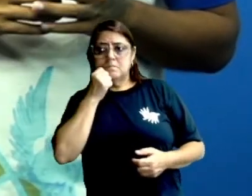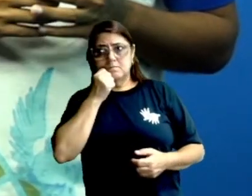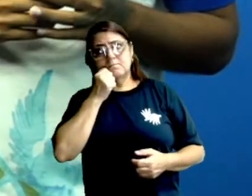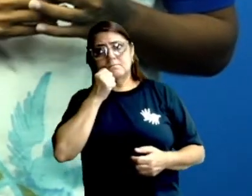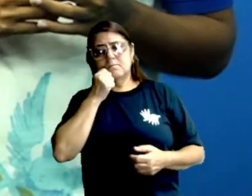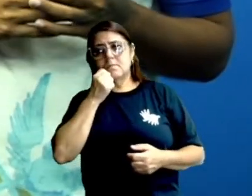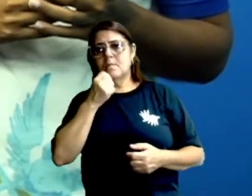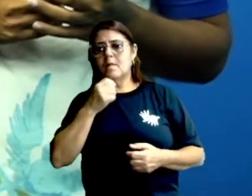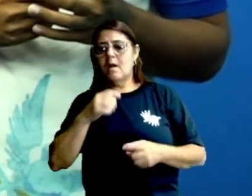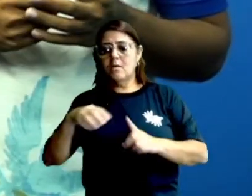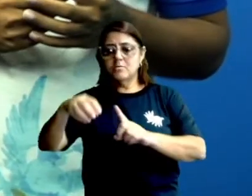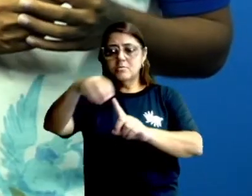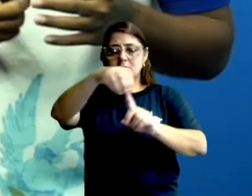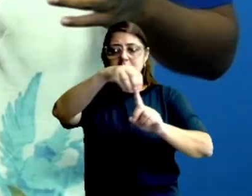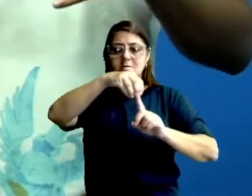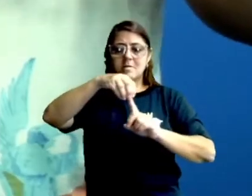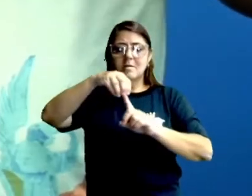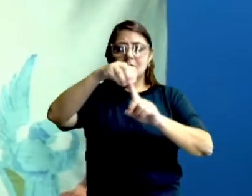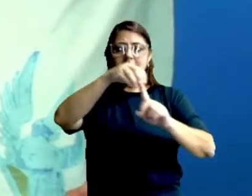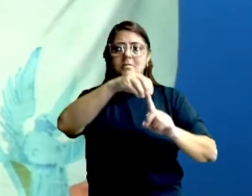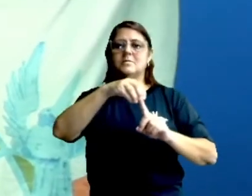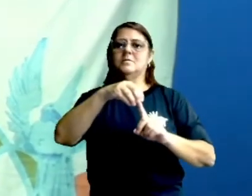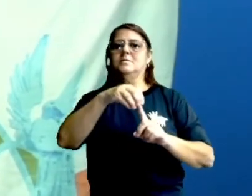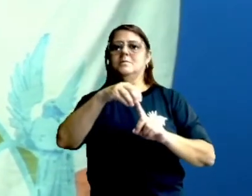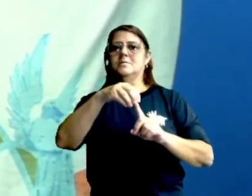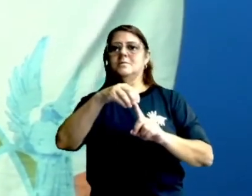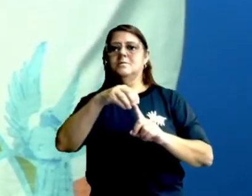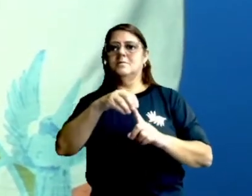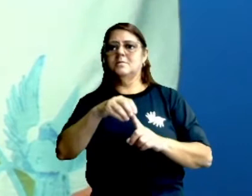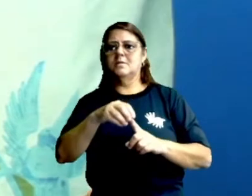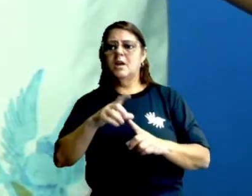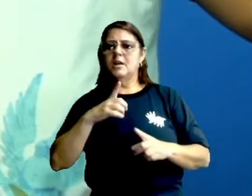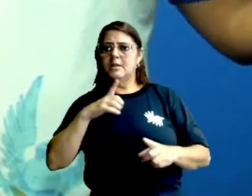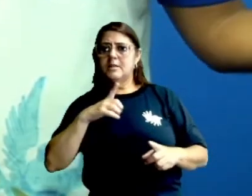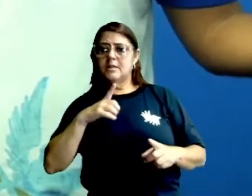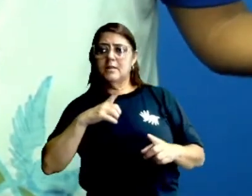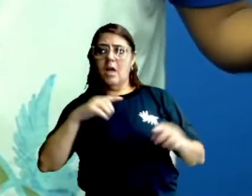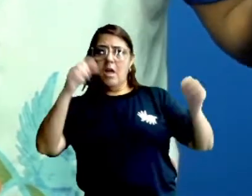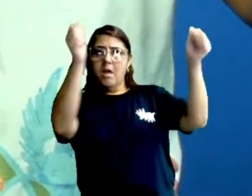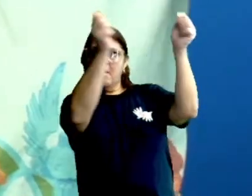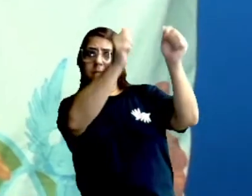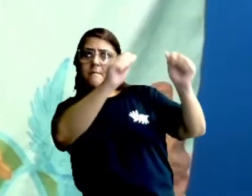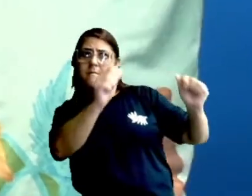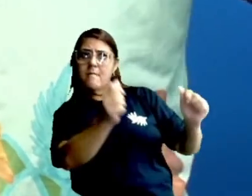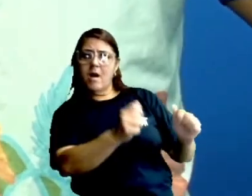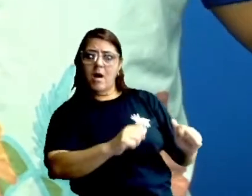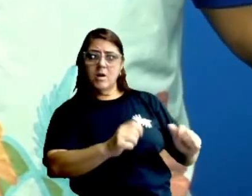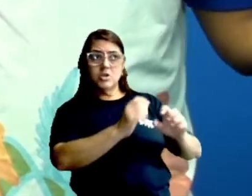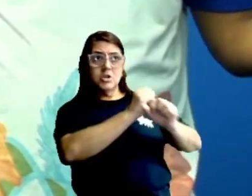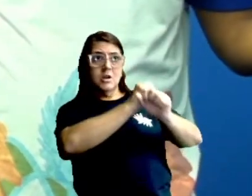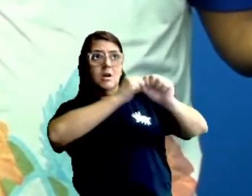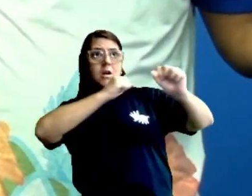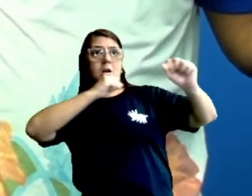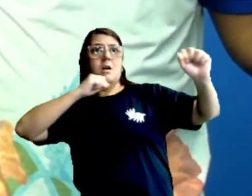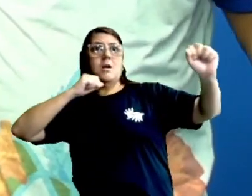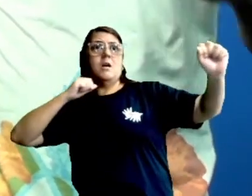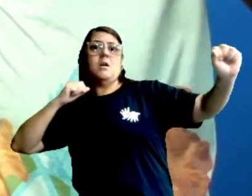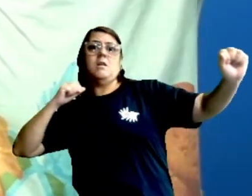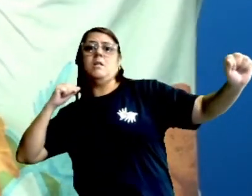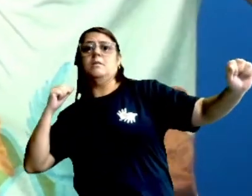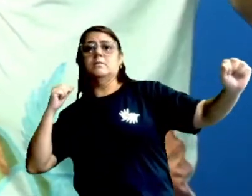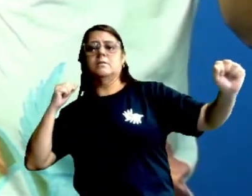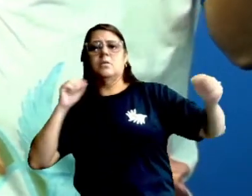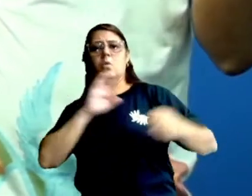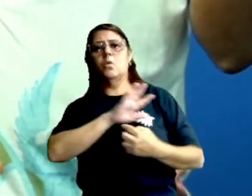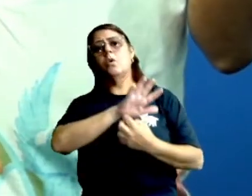exemplo, aos seus deuses nessas pirâmides, né? Então, sendo que eles têm monumentos grandiosos, construções arquitetônicas monumentais,